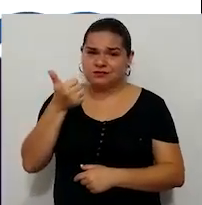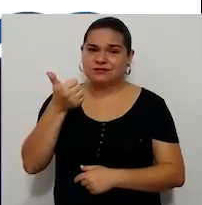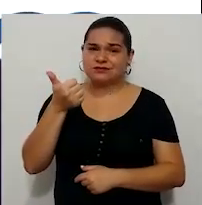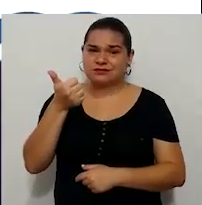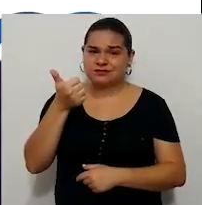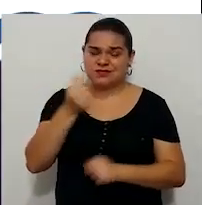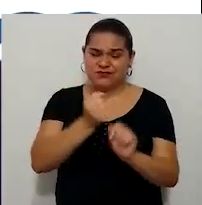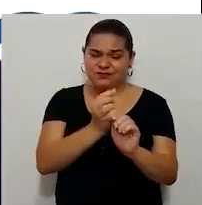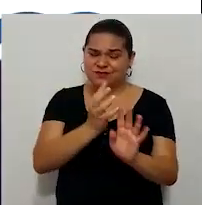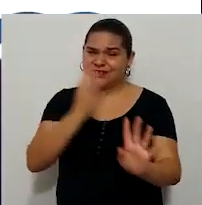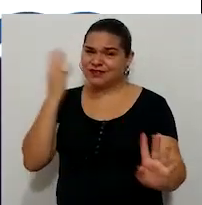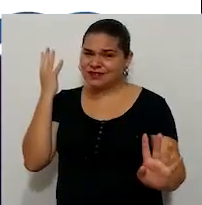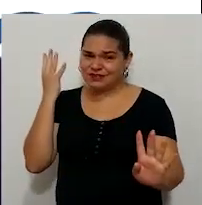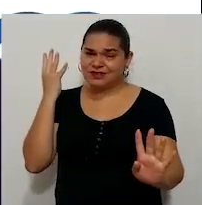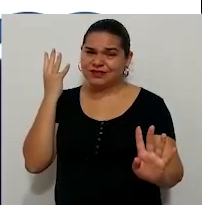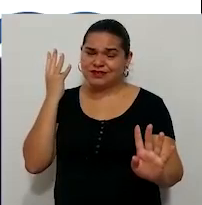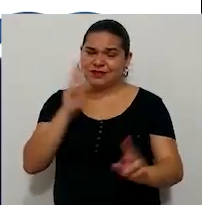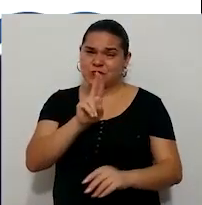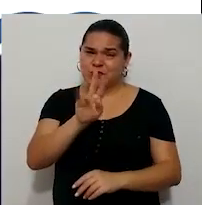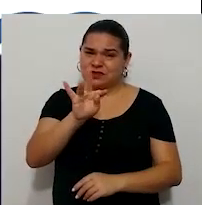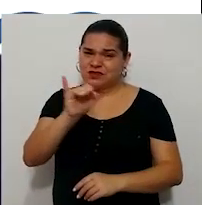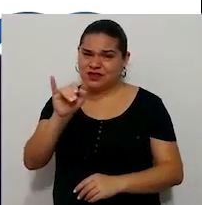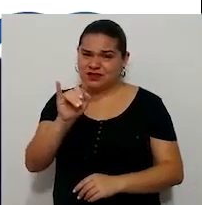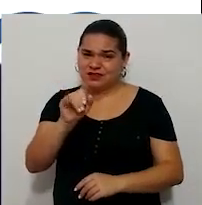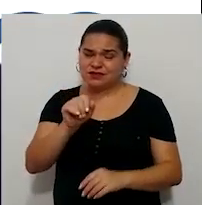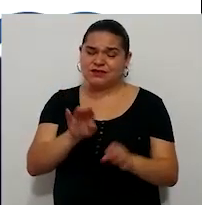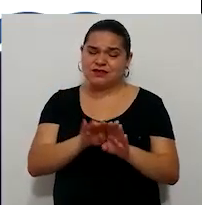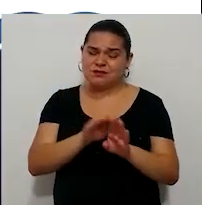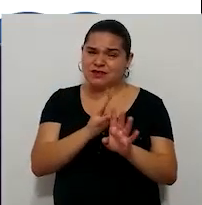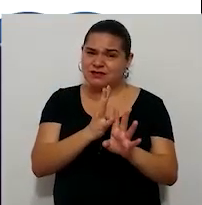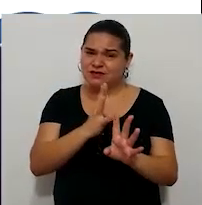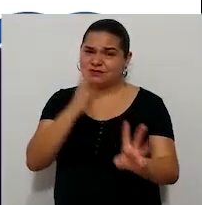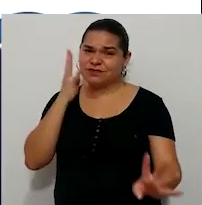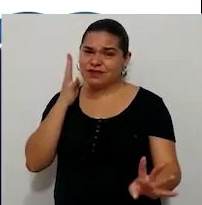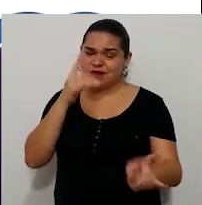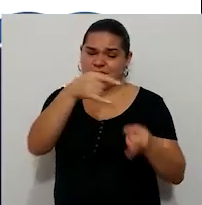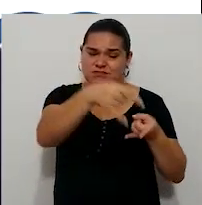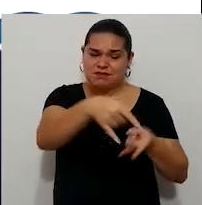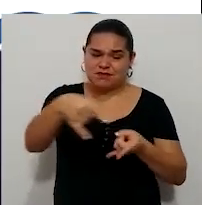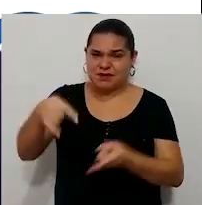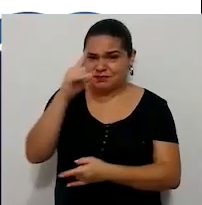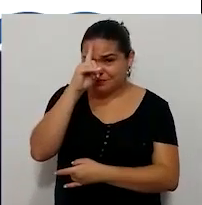das filas para UTIs e para leitos em Curitiba.